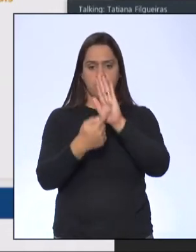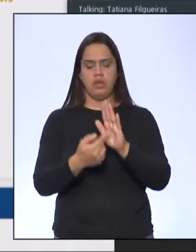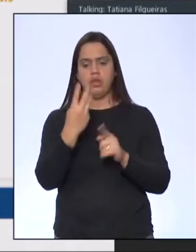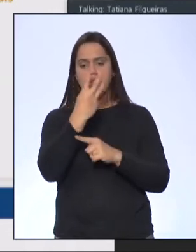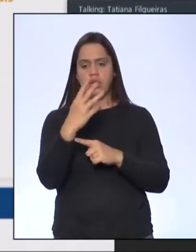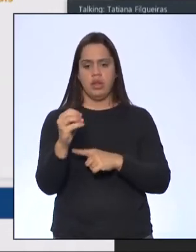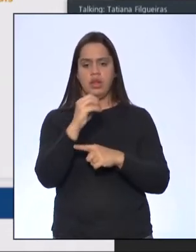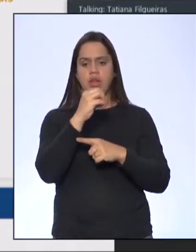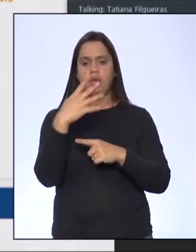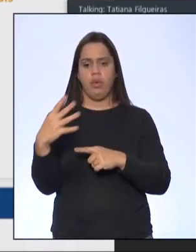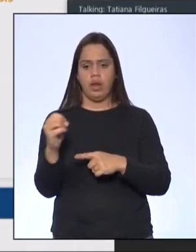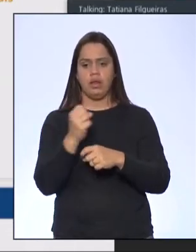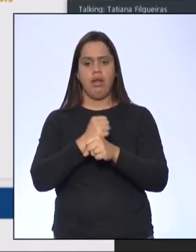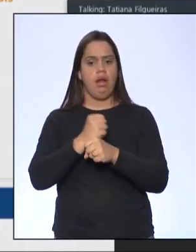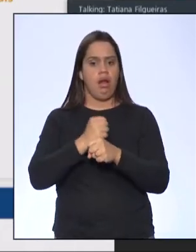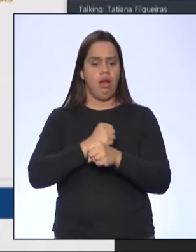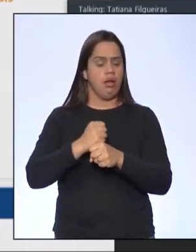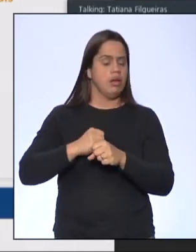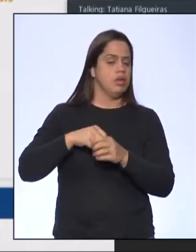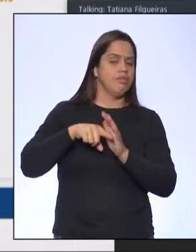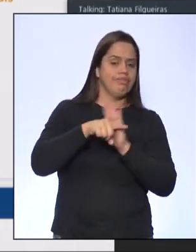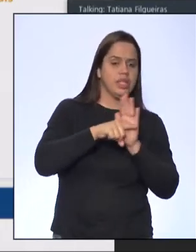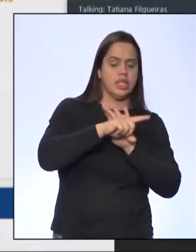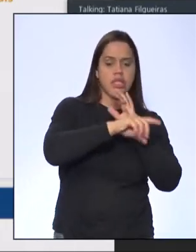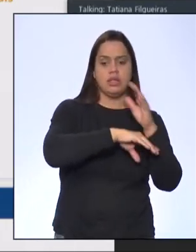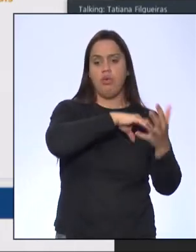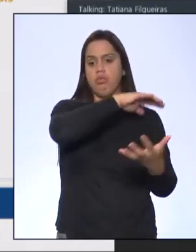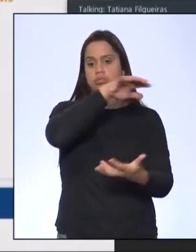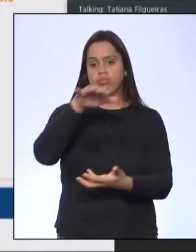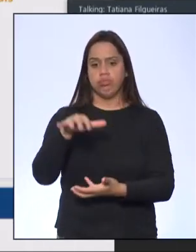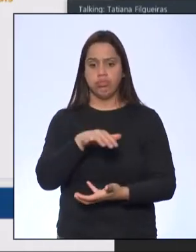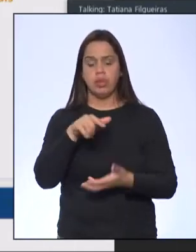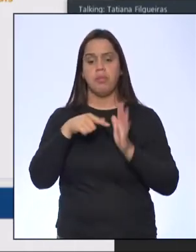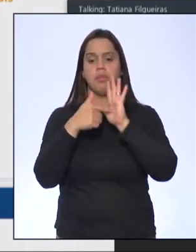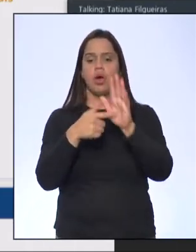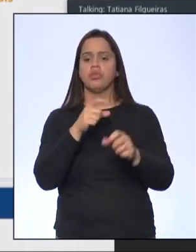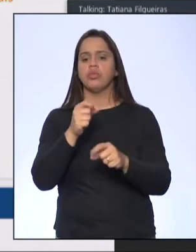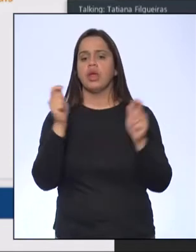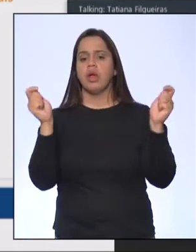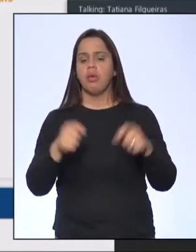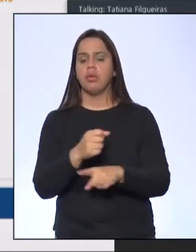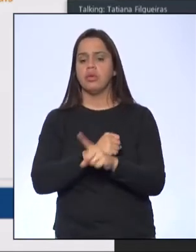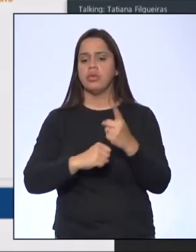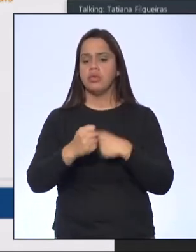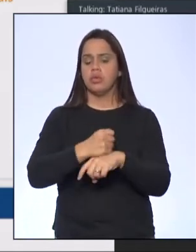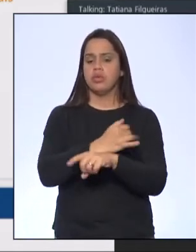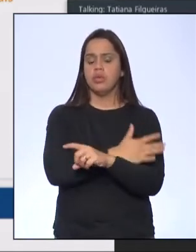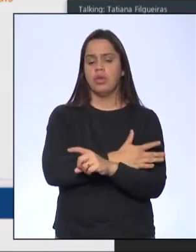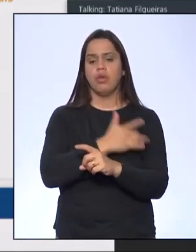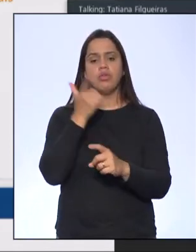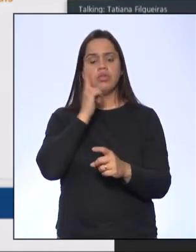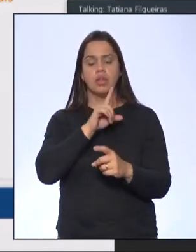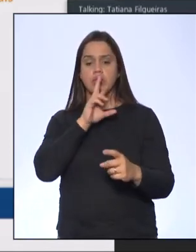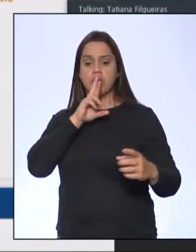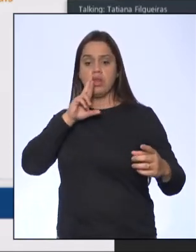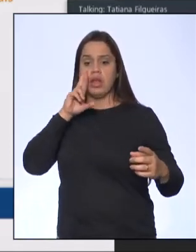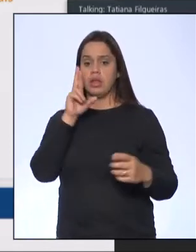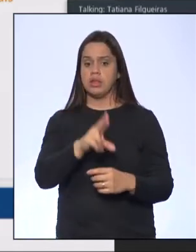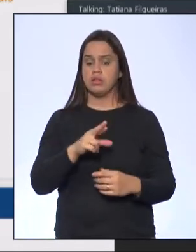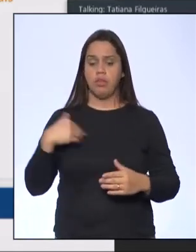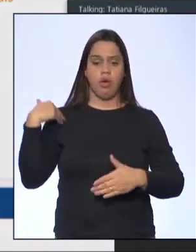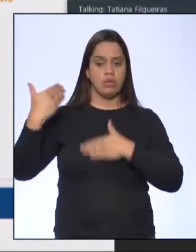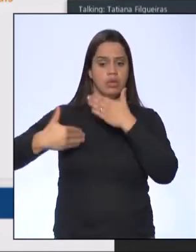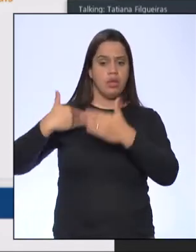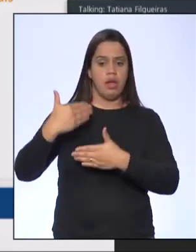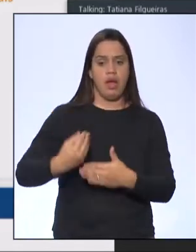40 anos de pesquisa no mundo todo, mostram que as competências socioemocionais, elas ajudam a alcançar resultados ao longo de toda a vida, em